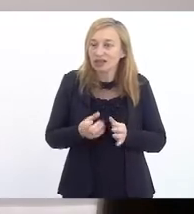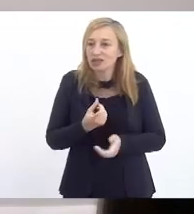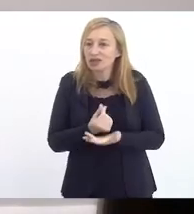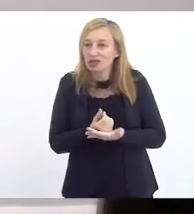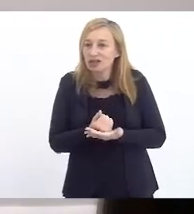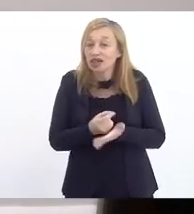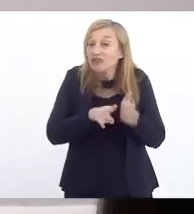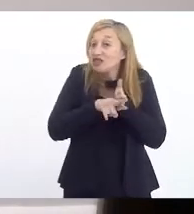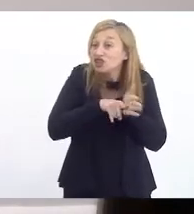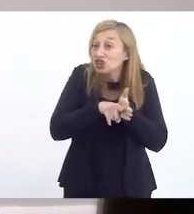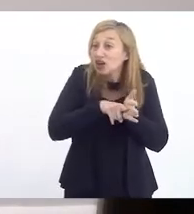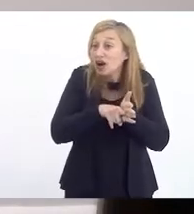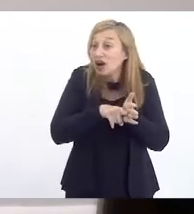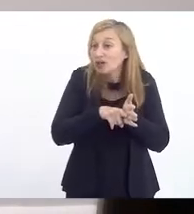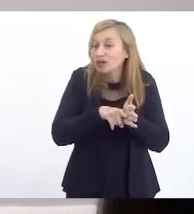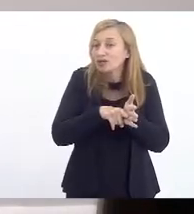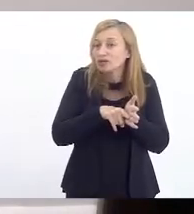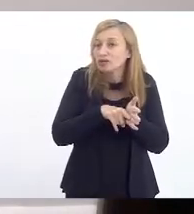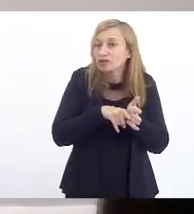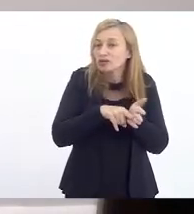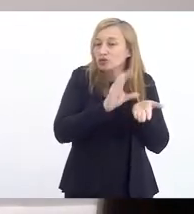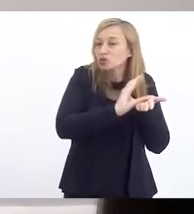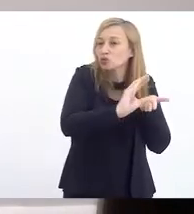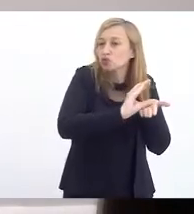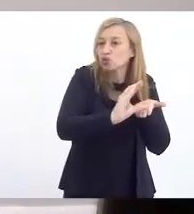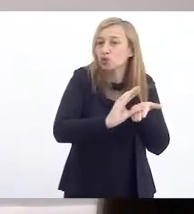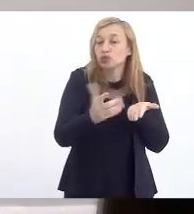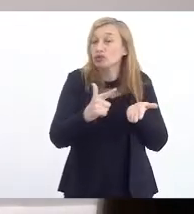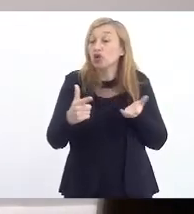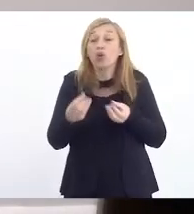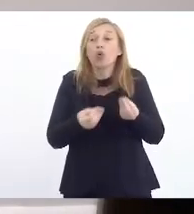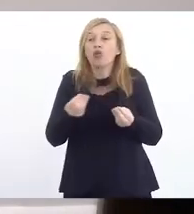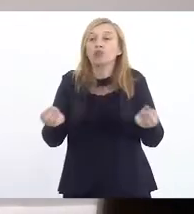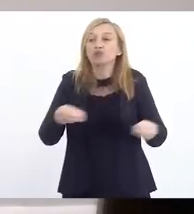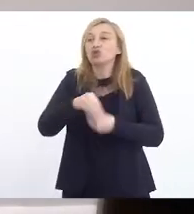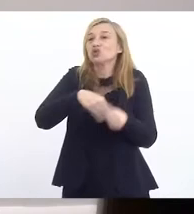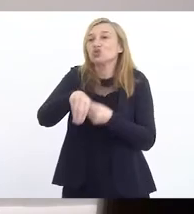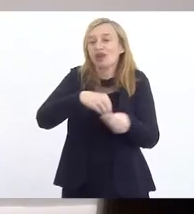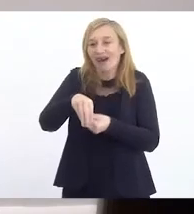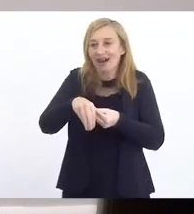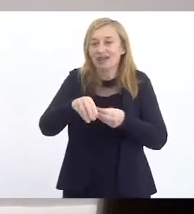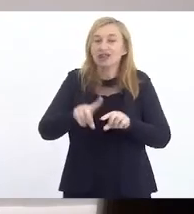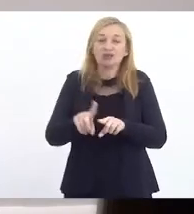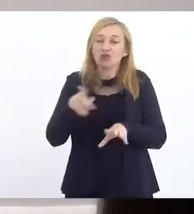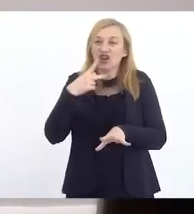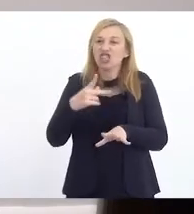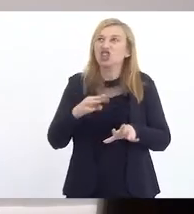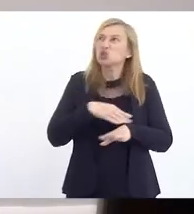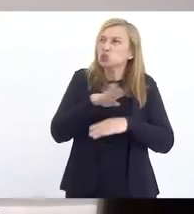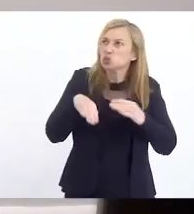então tem que estar em conselho. Nós temos, eu estou colocando isso não nesse projeto, em todos.